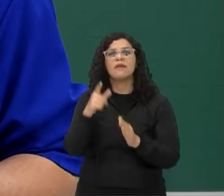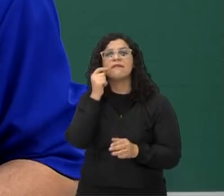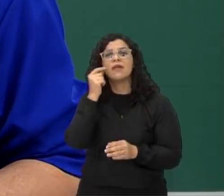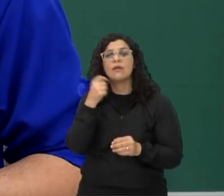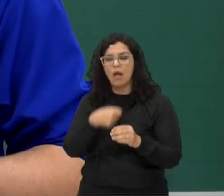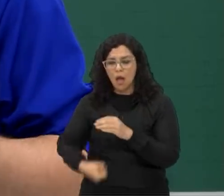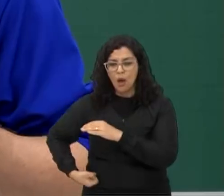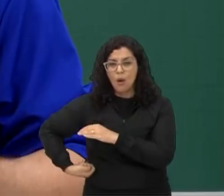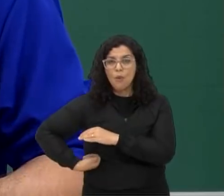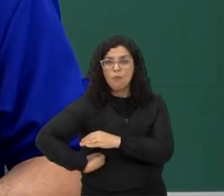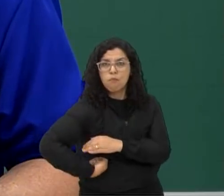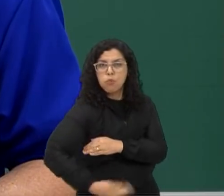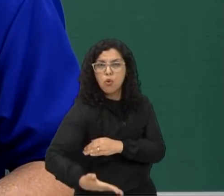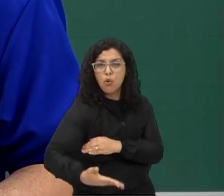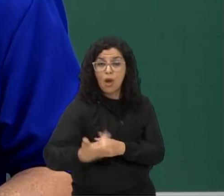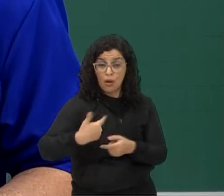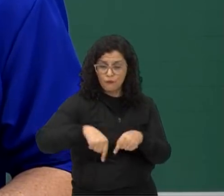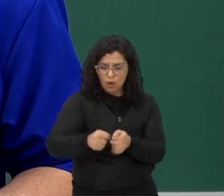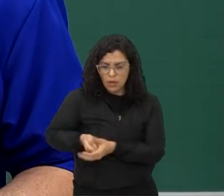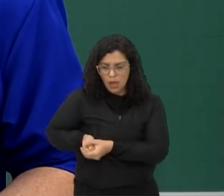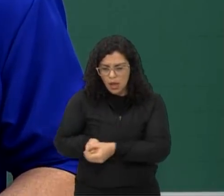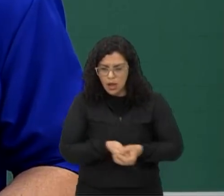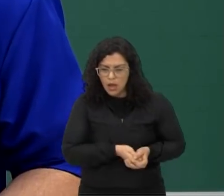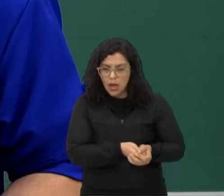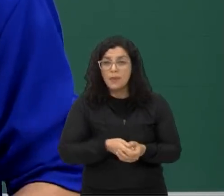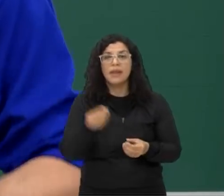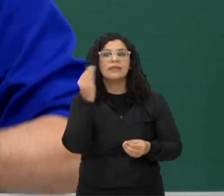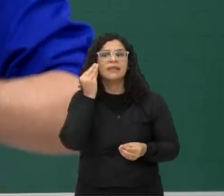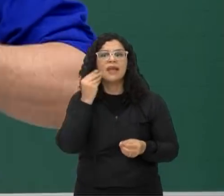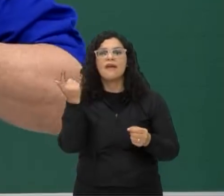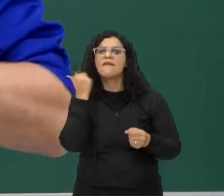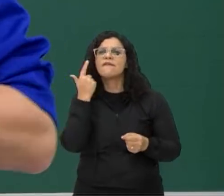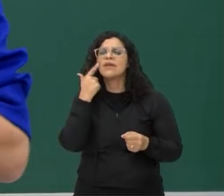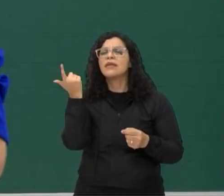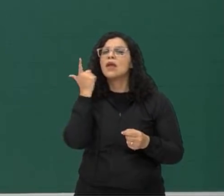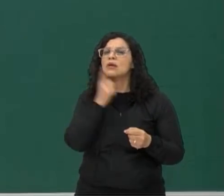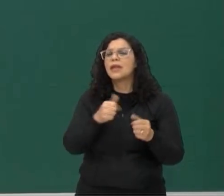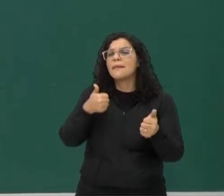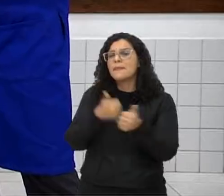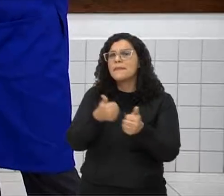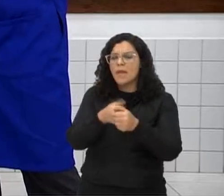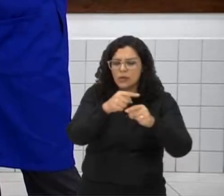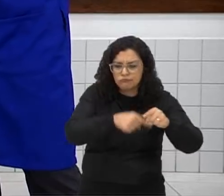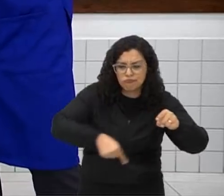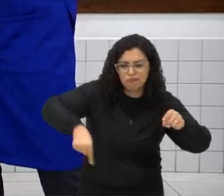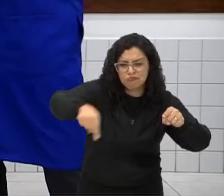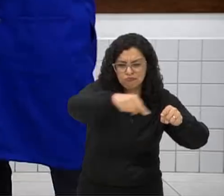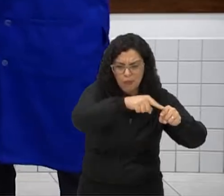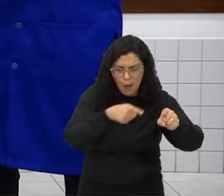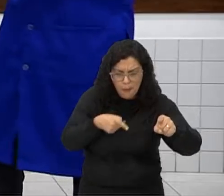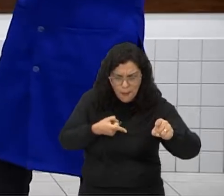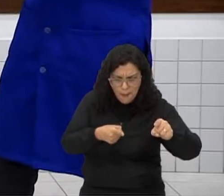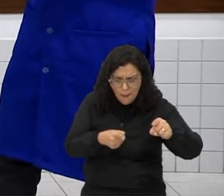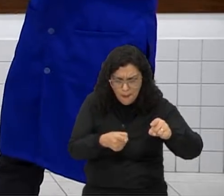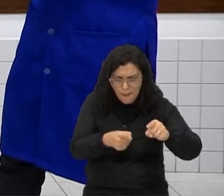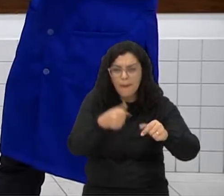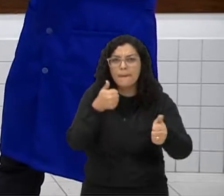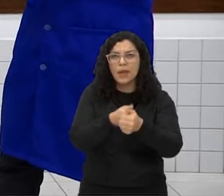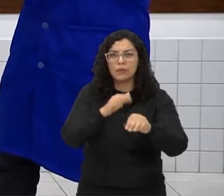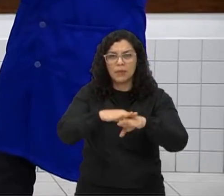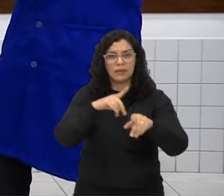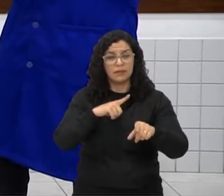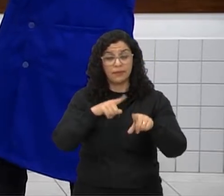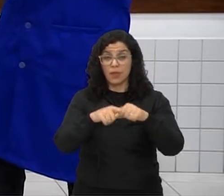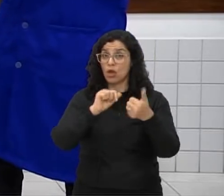de mais uma pedra das duas equipes, ok? Na aula de hoje, nós vamos tratar também de um